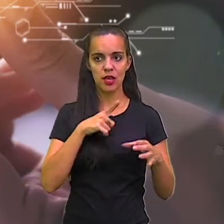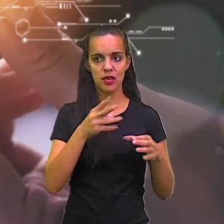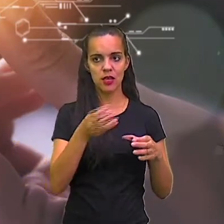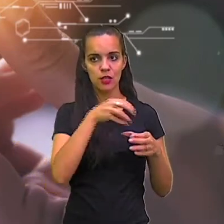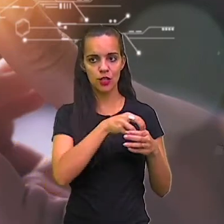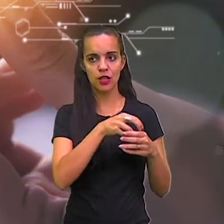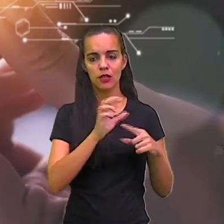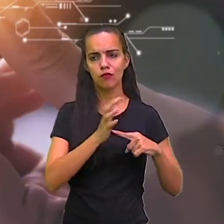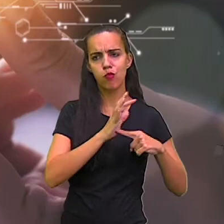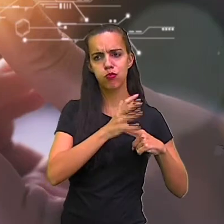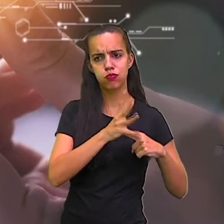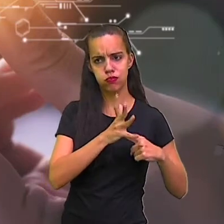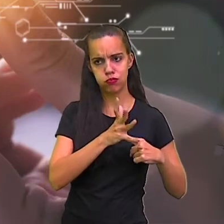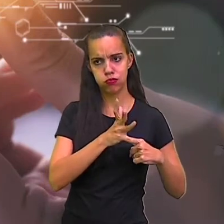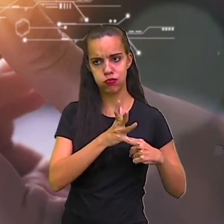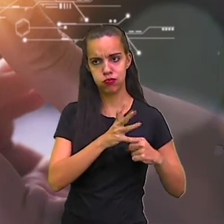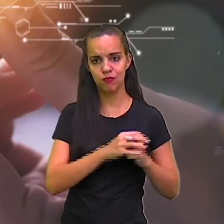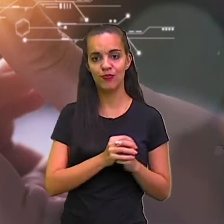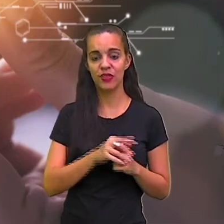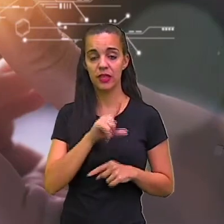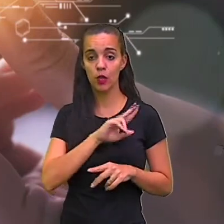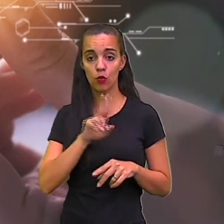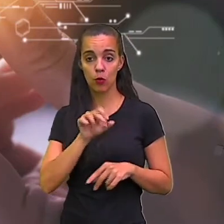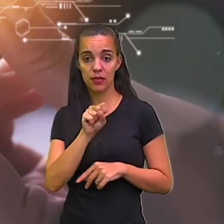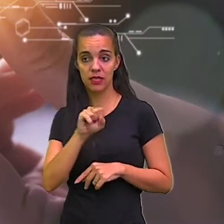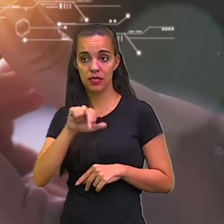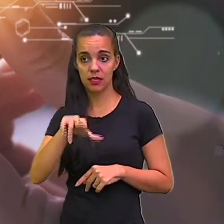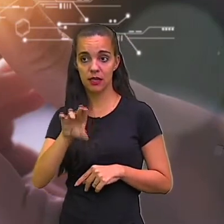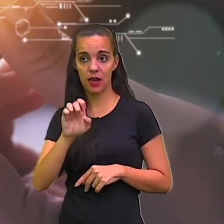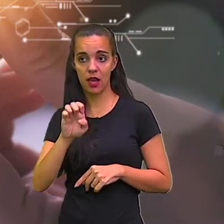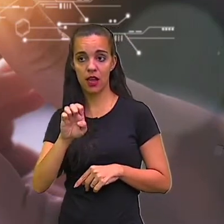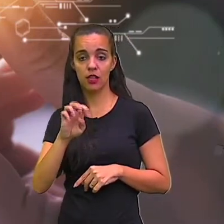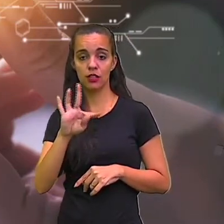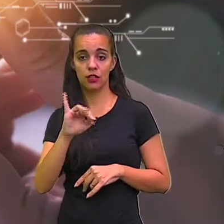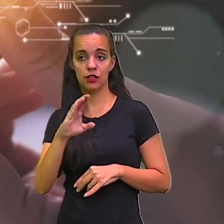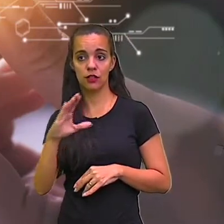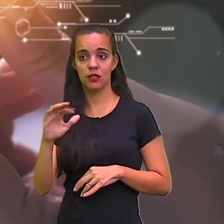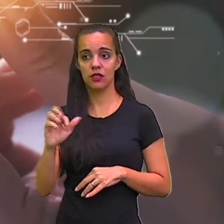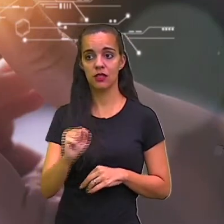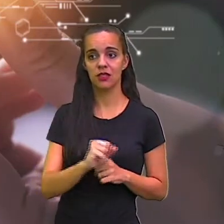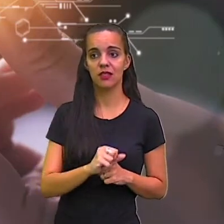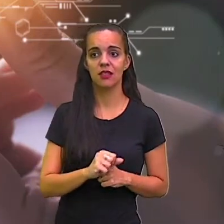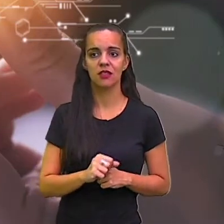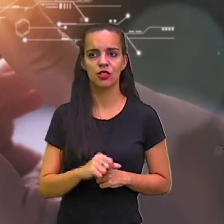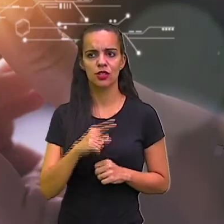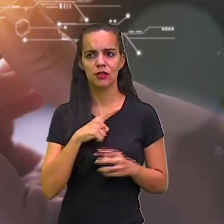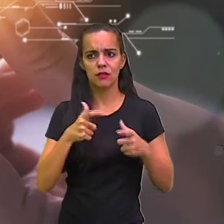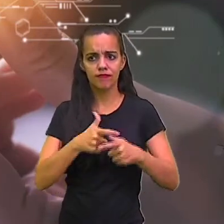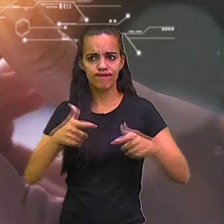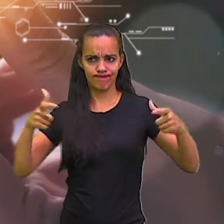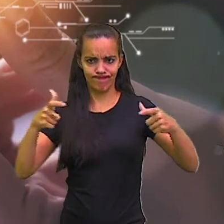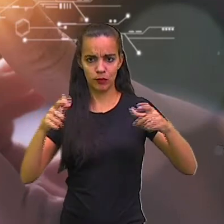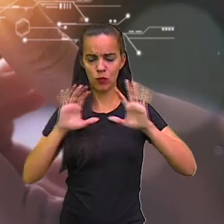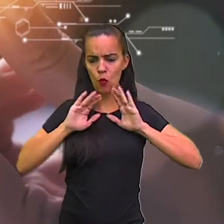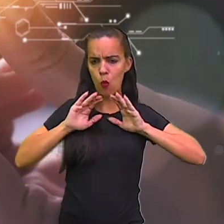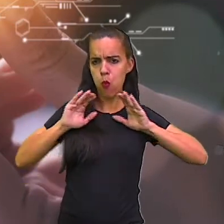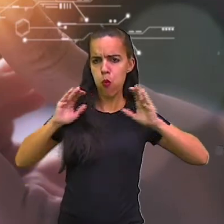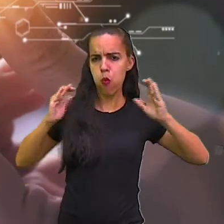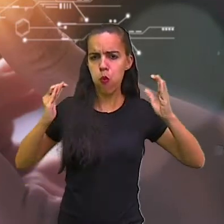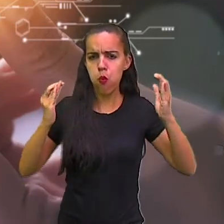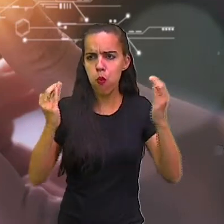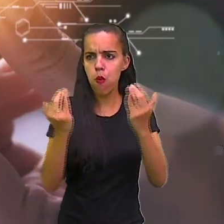de energia cinética nas usinas hidrelétricas existem grandes barragens